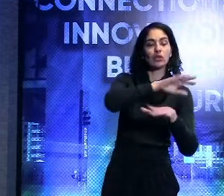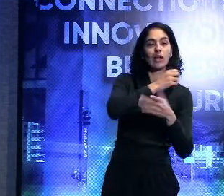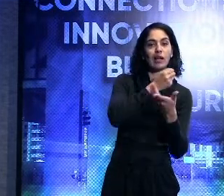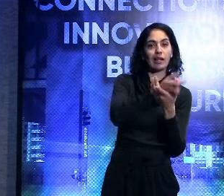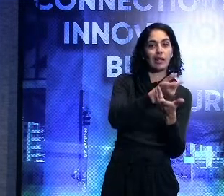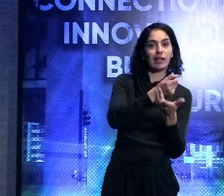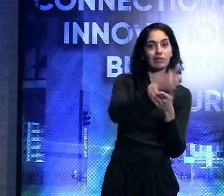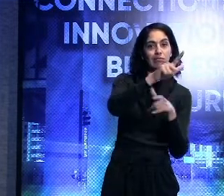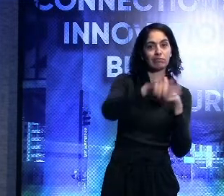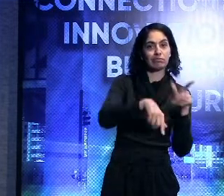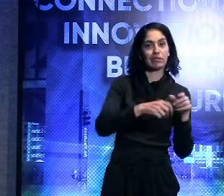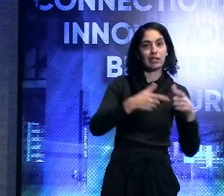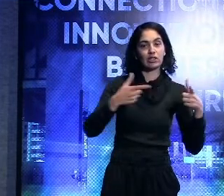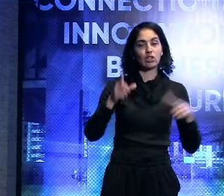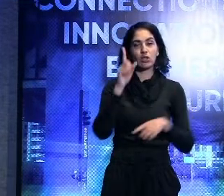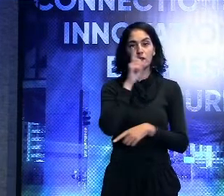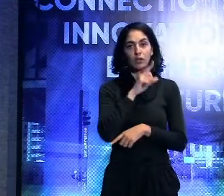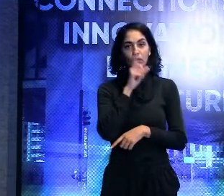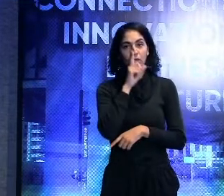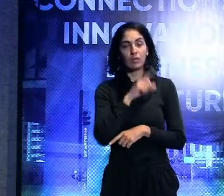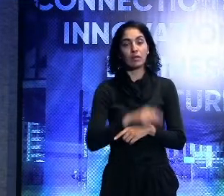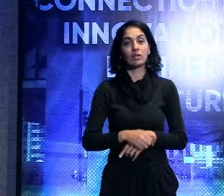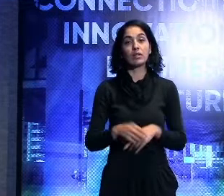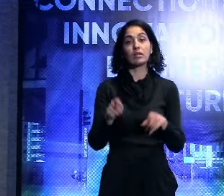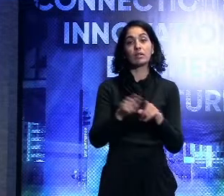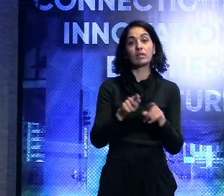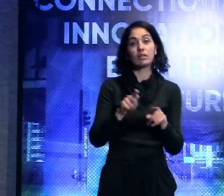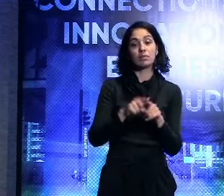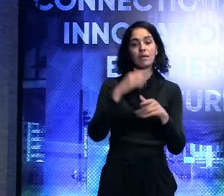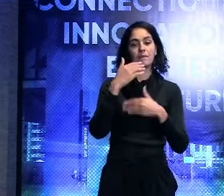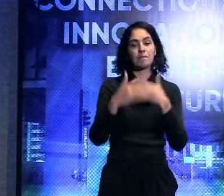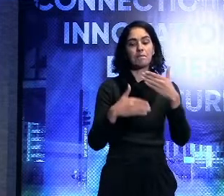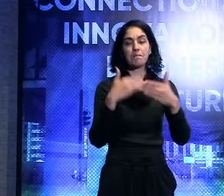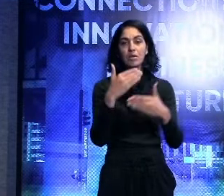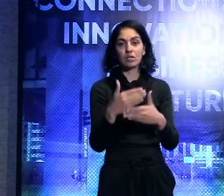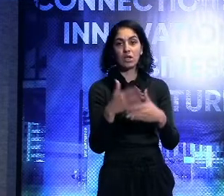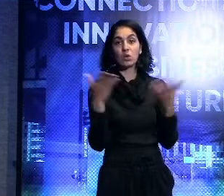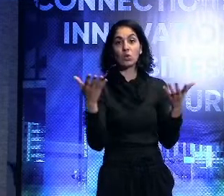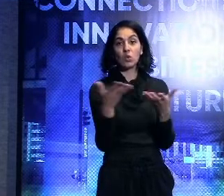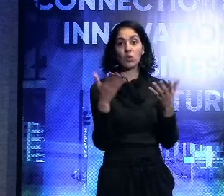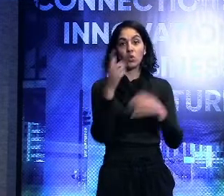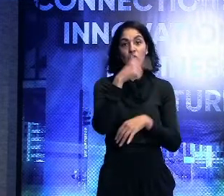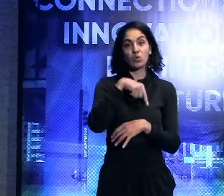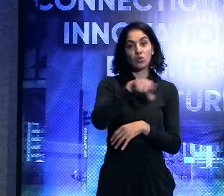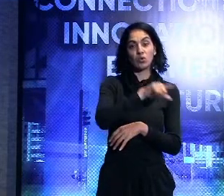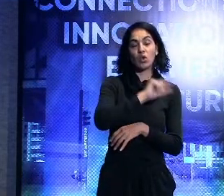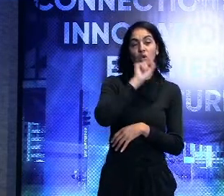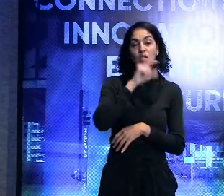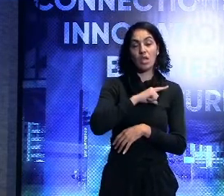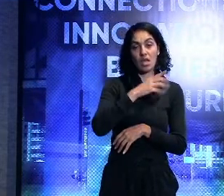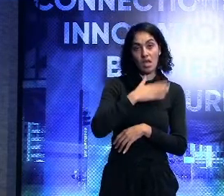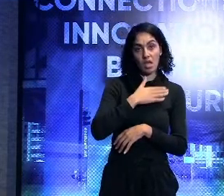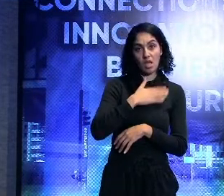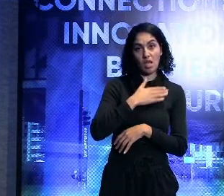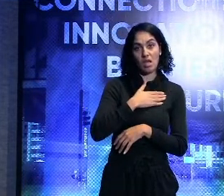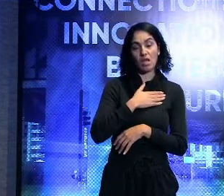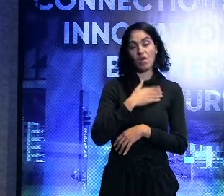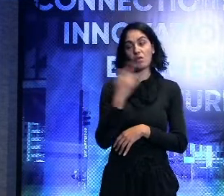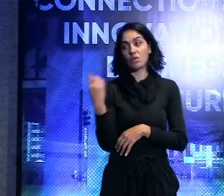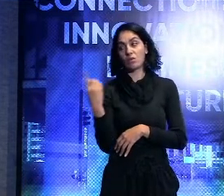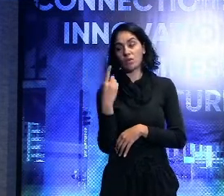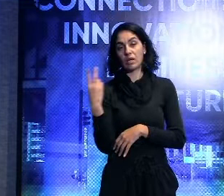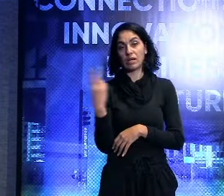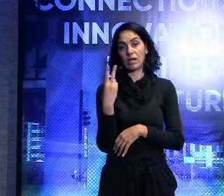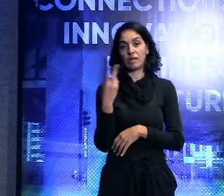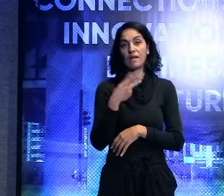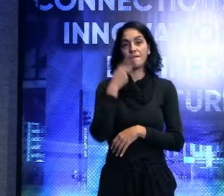falha. Perfeito, Bea. E para falar de processo, hoje, eu e Bea, a gente vai falar um pouquinho